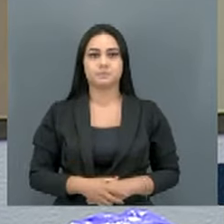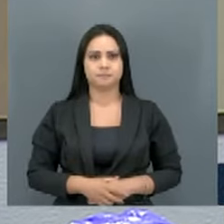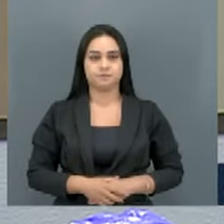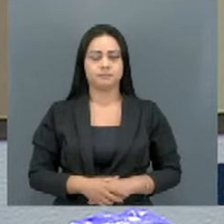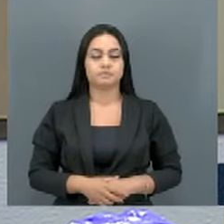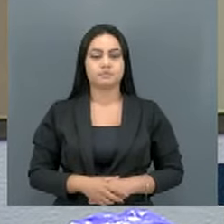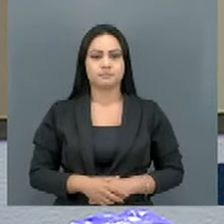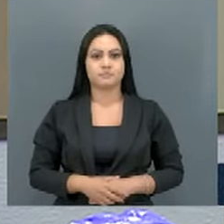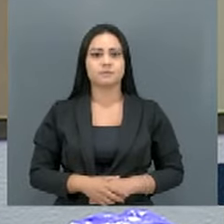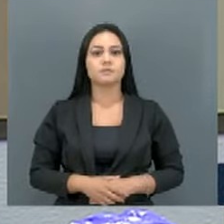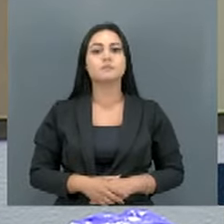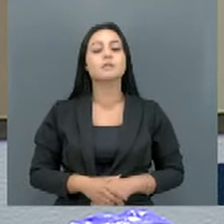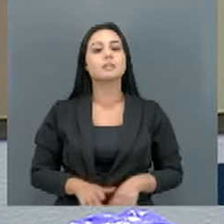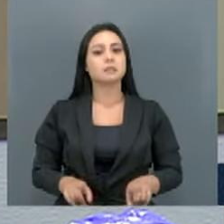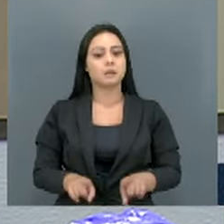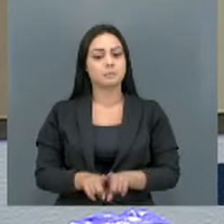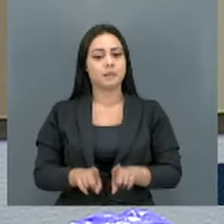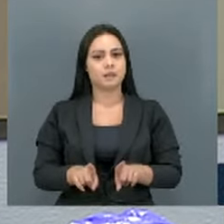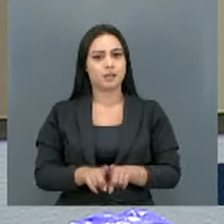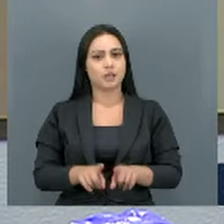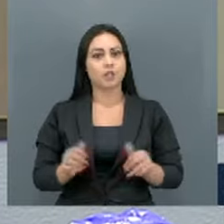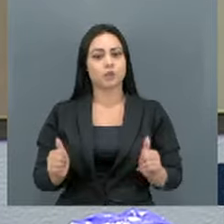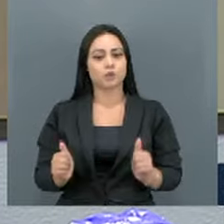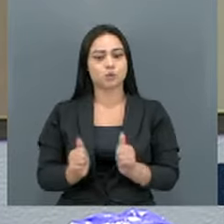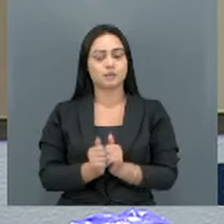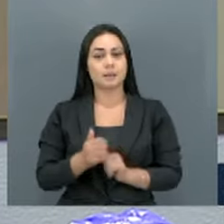Está bem? Foi juntamente. Mas